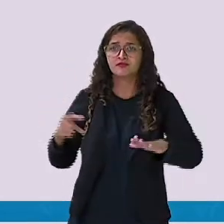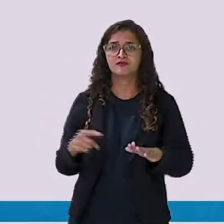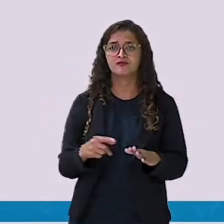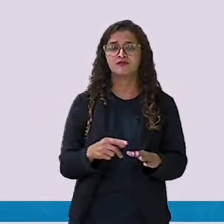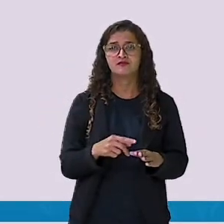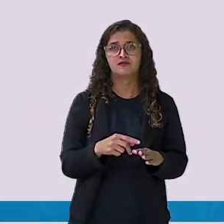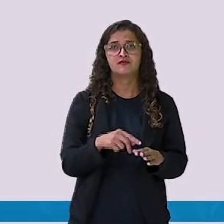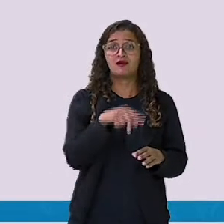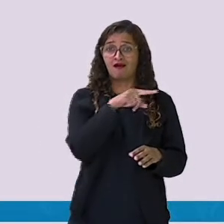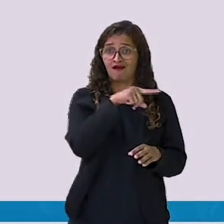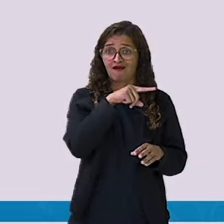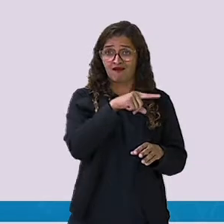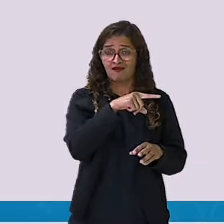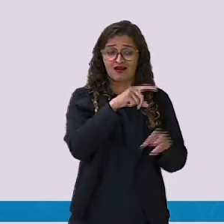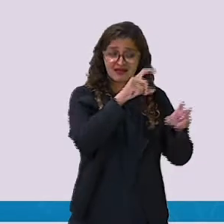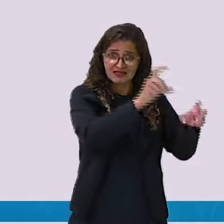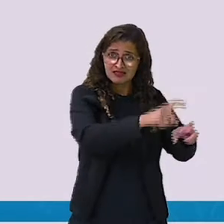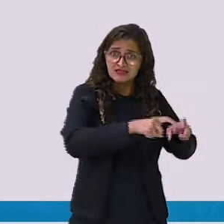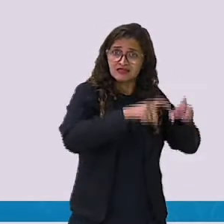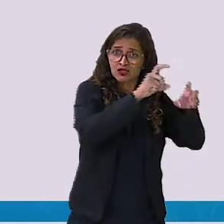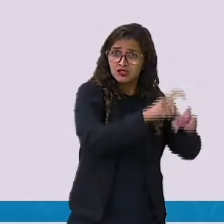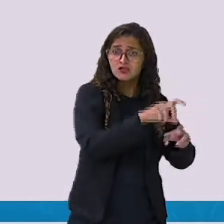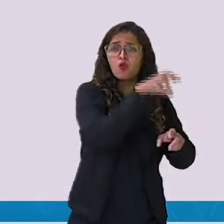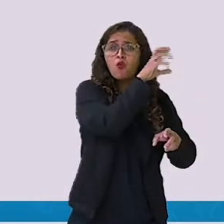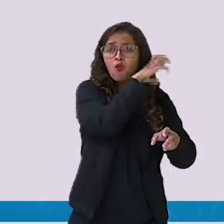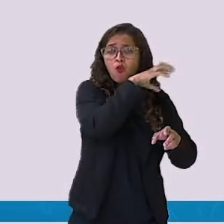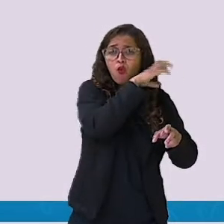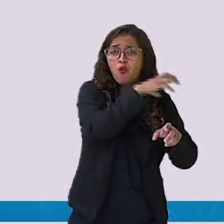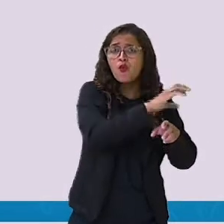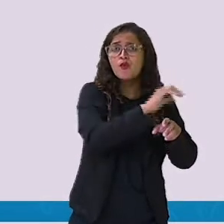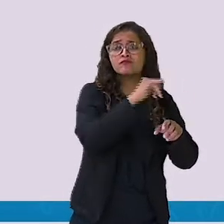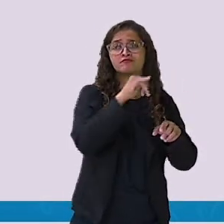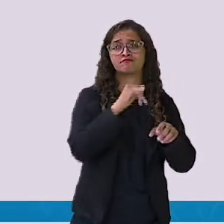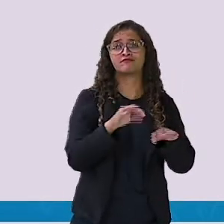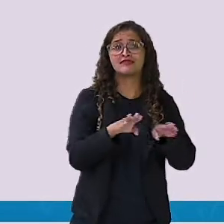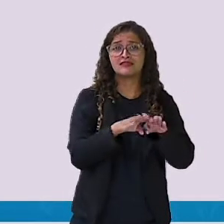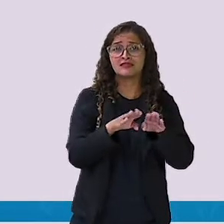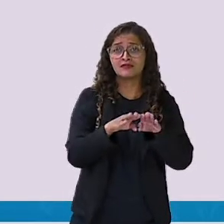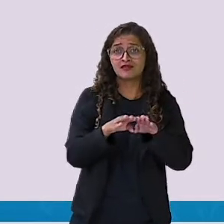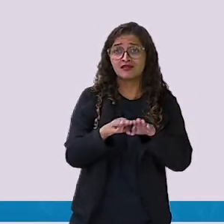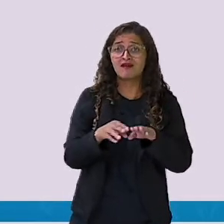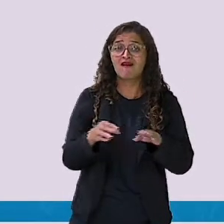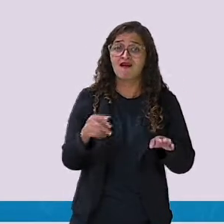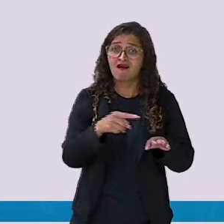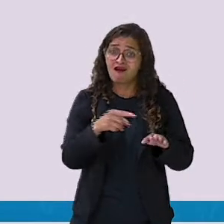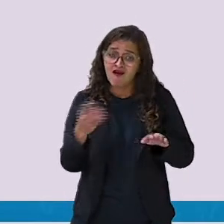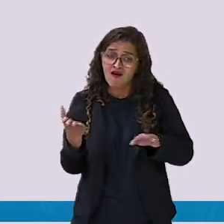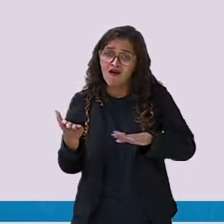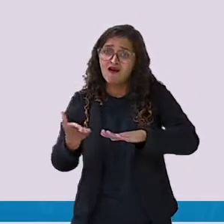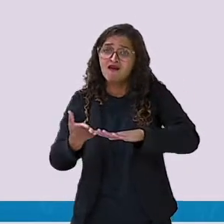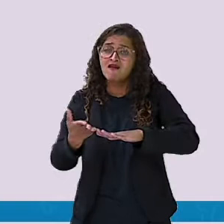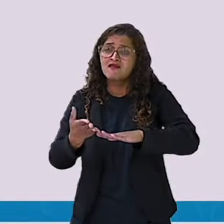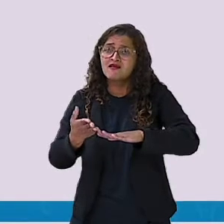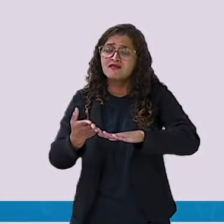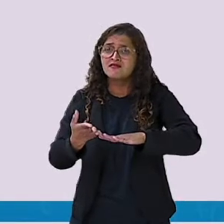a tradicional. Então vamos lá. Vamos começar vendo aqui a agropecuária moderna.